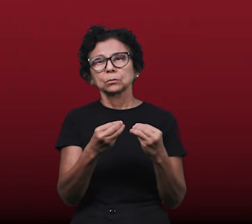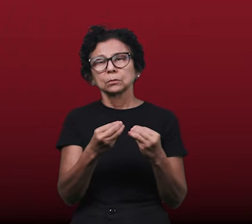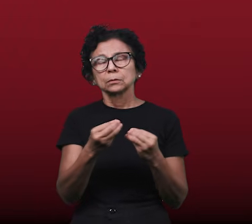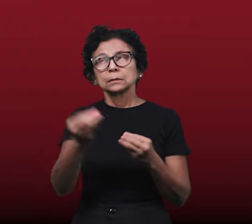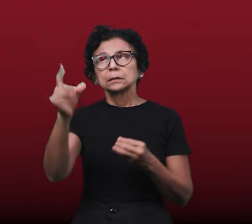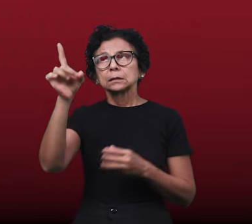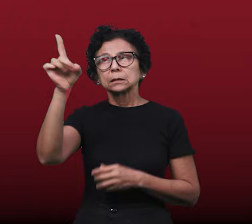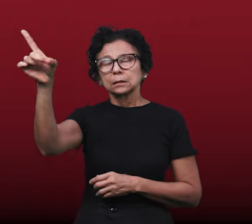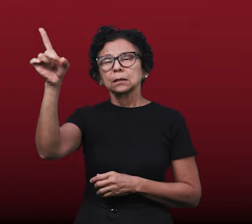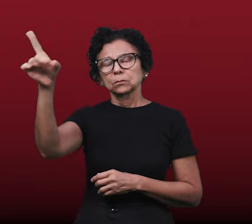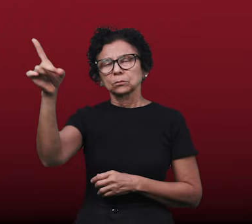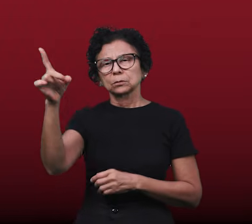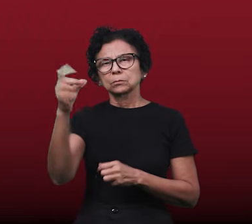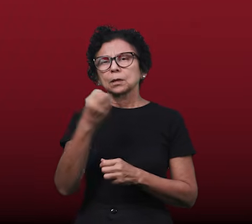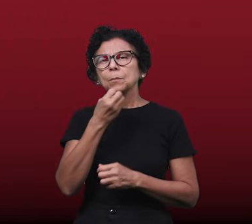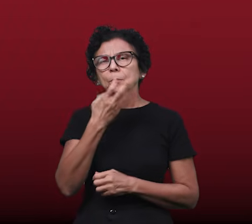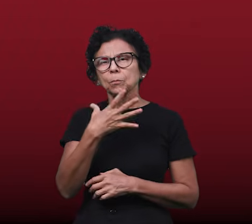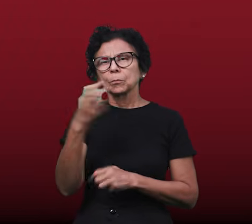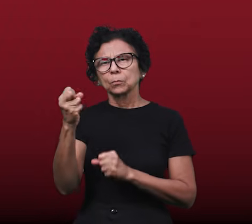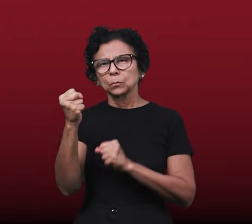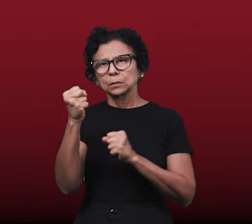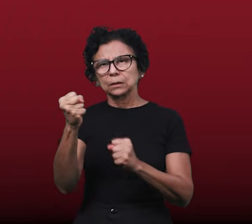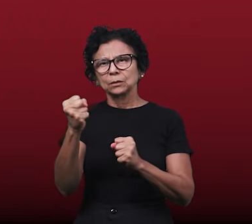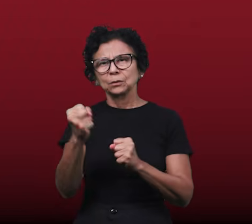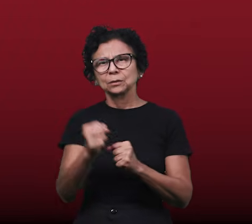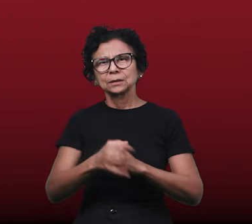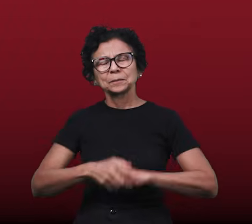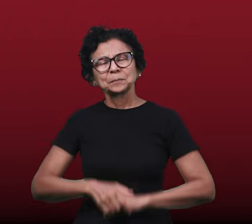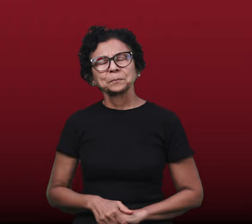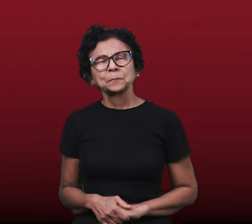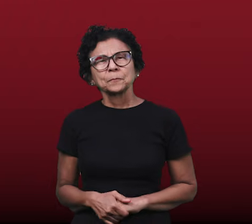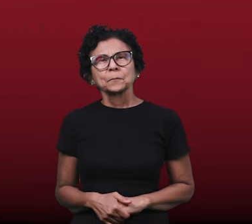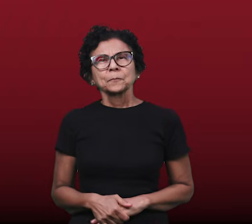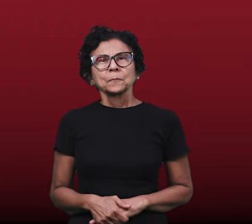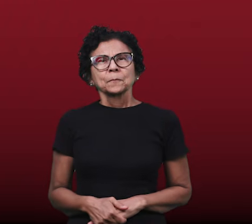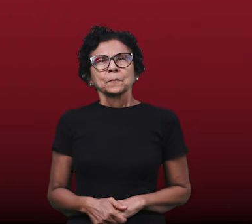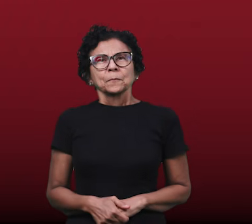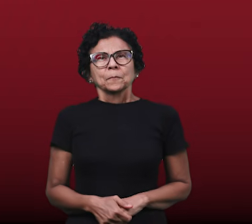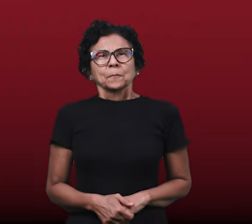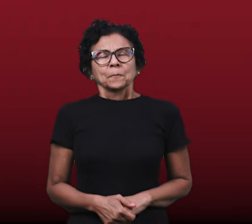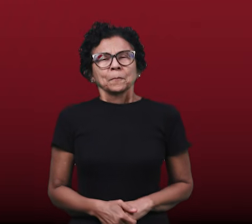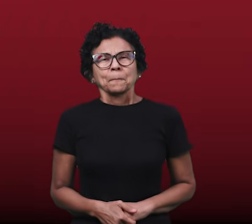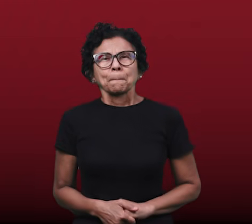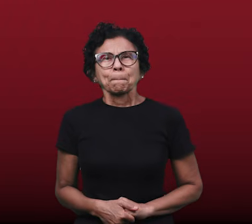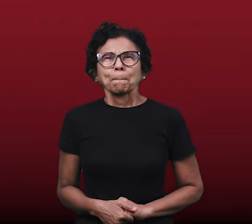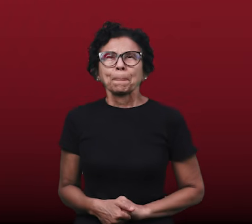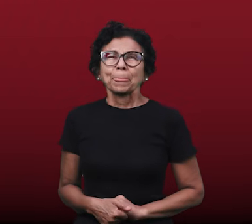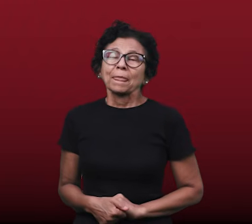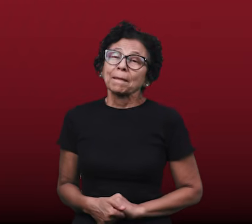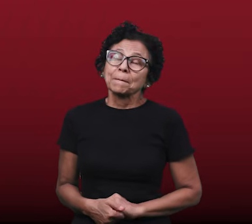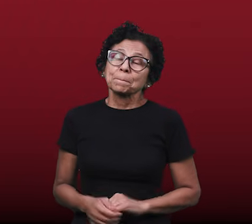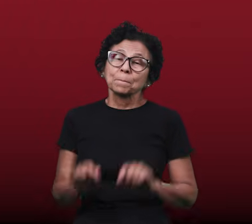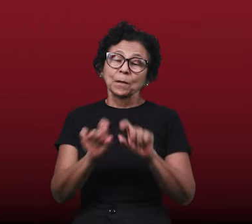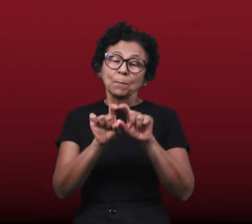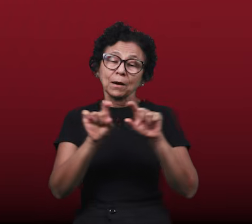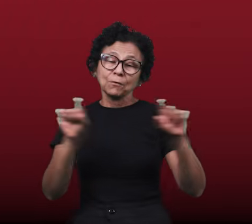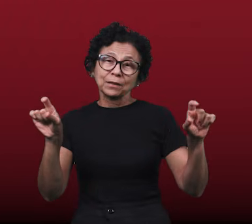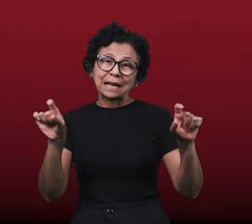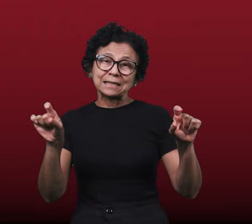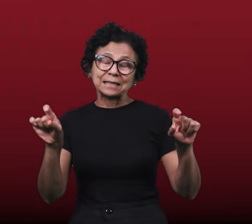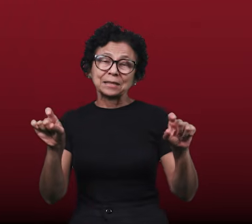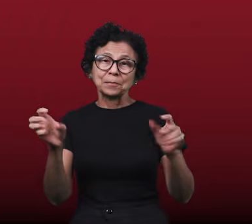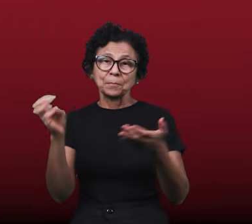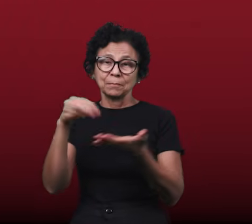porque é o nosso Deus que nos faz isto. E aqui fica uma expressão que eu não poderia dizer outra, né?